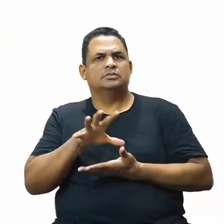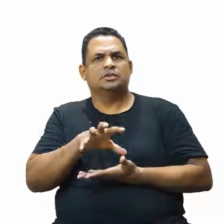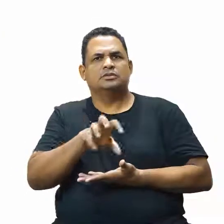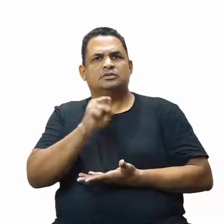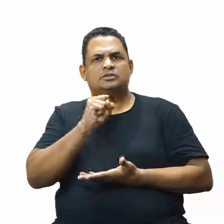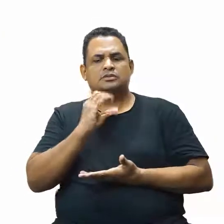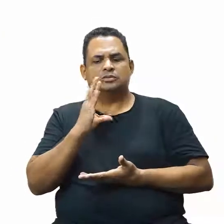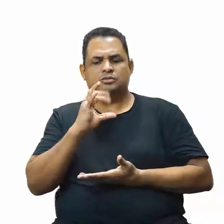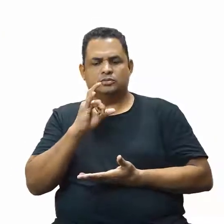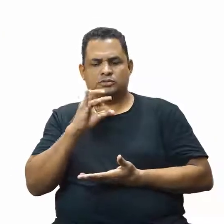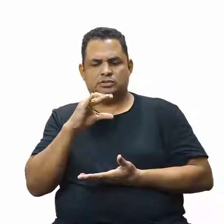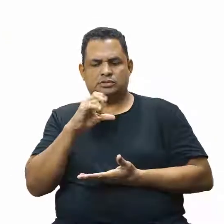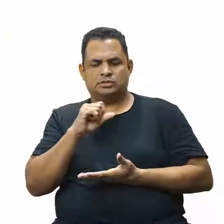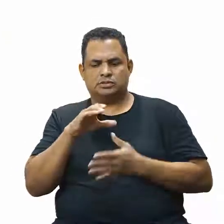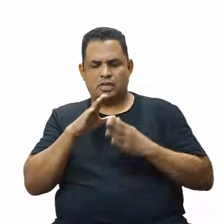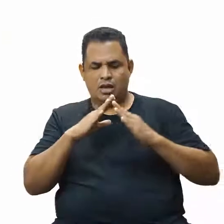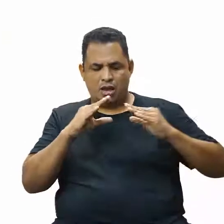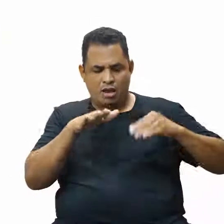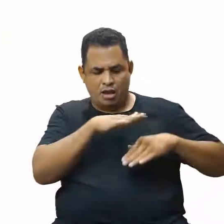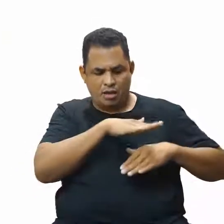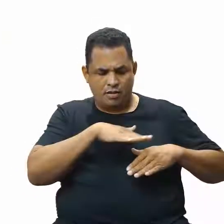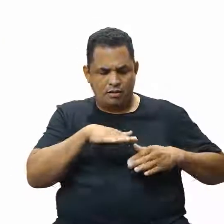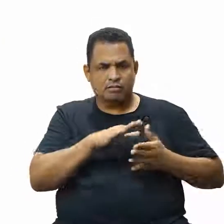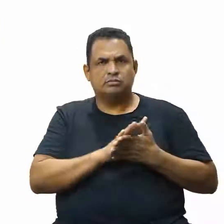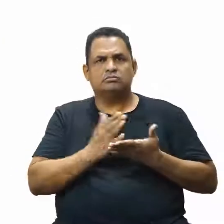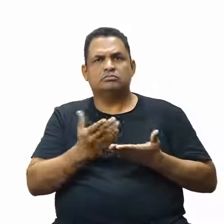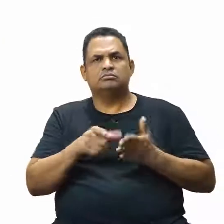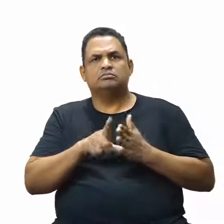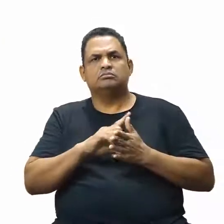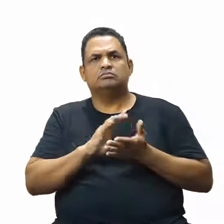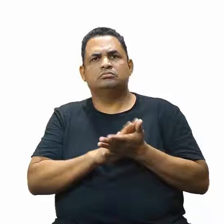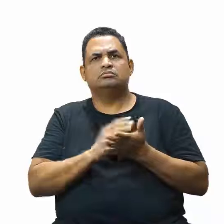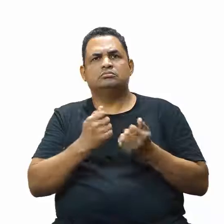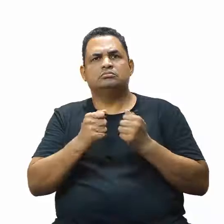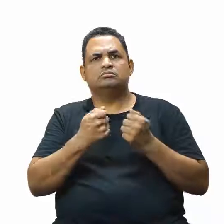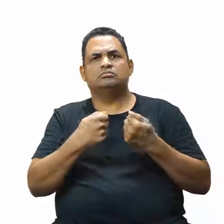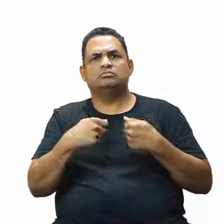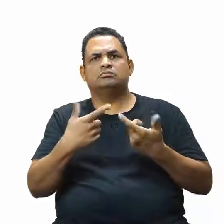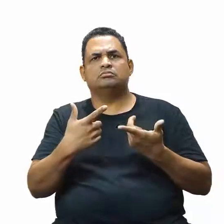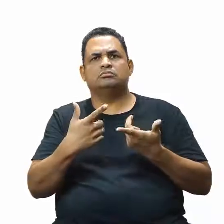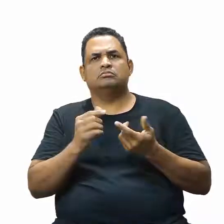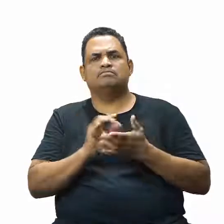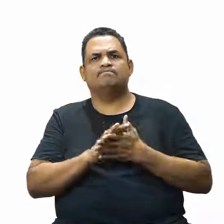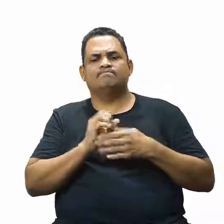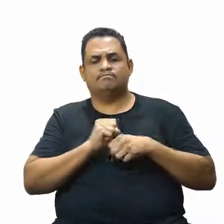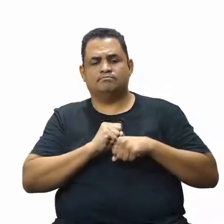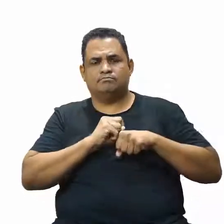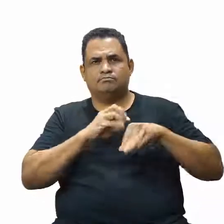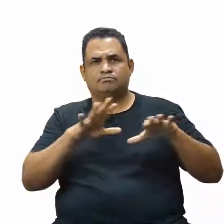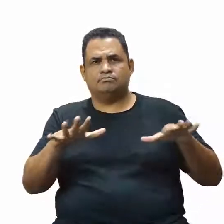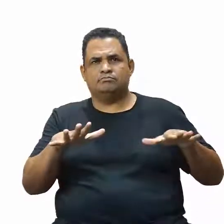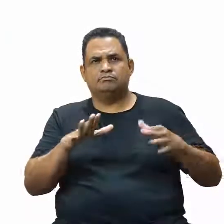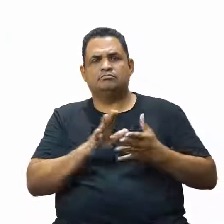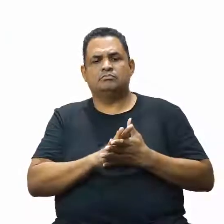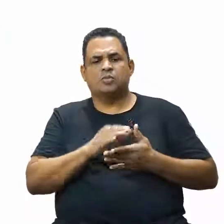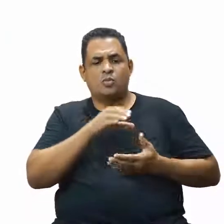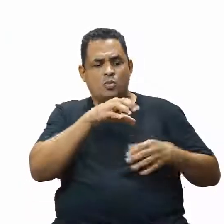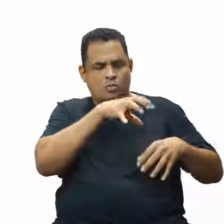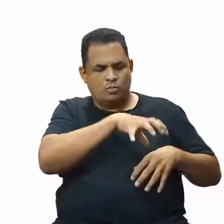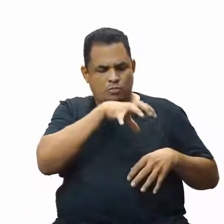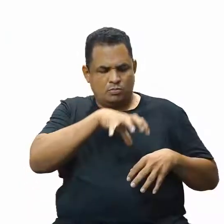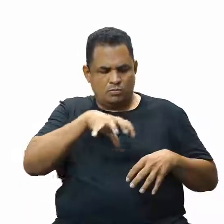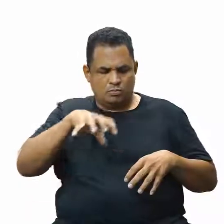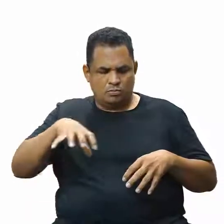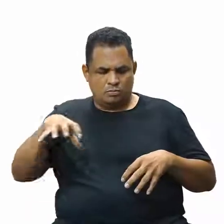do cupizeiro antes que sejam controlados, pois esse procedimento pode disseminar os